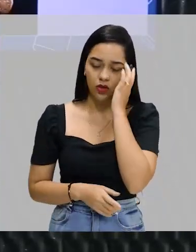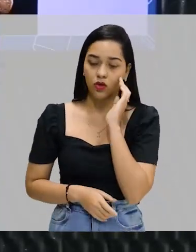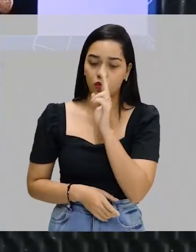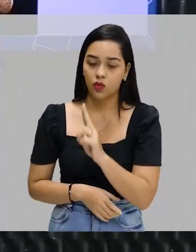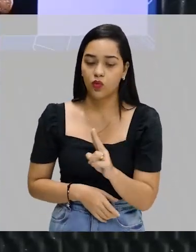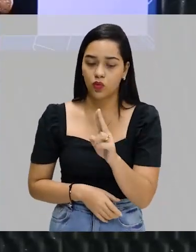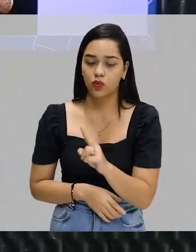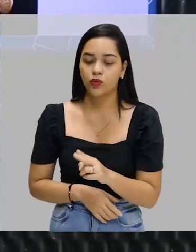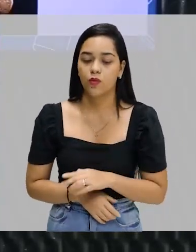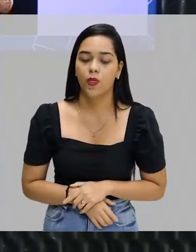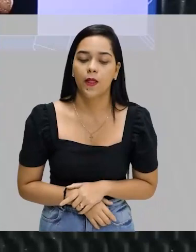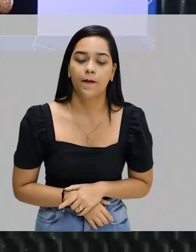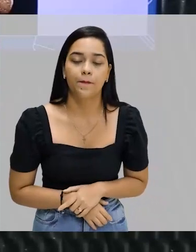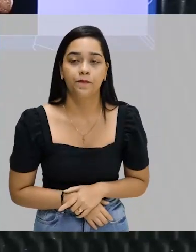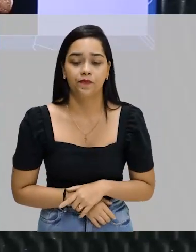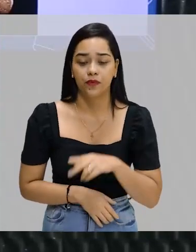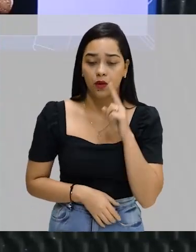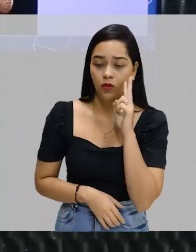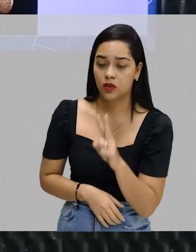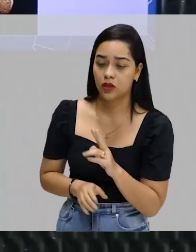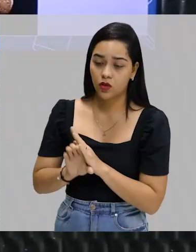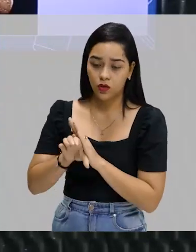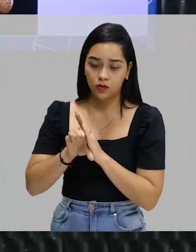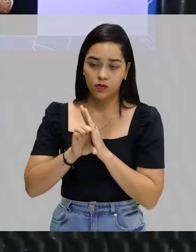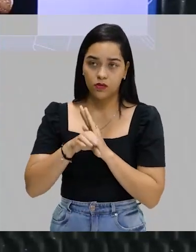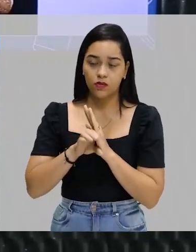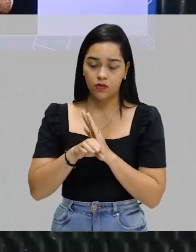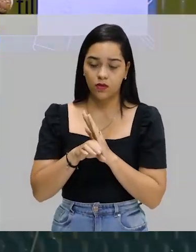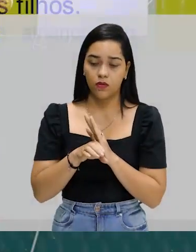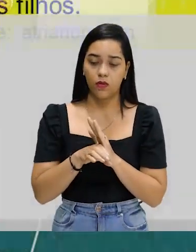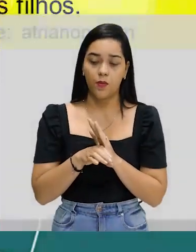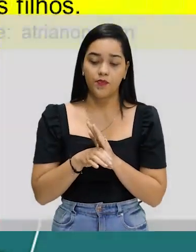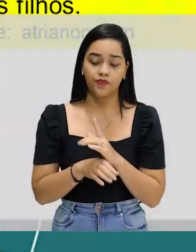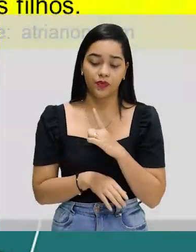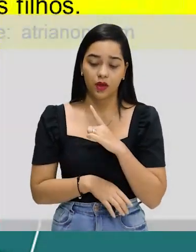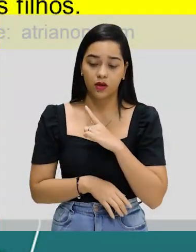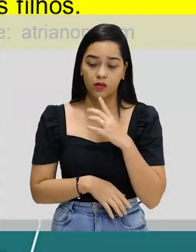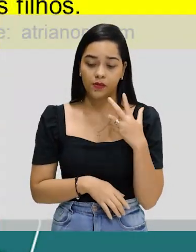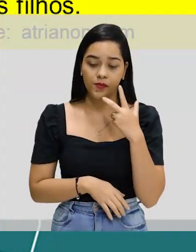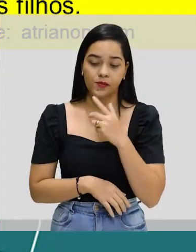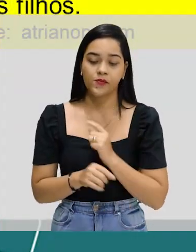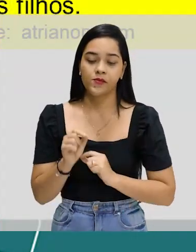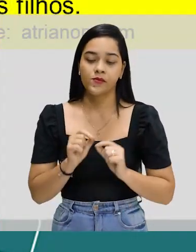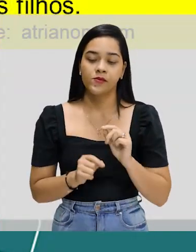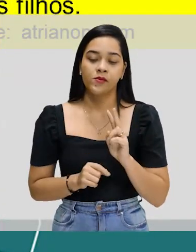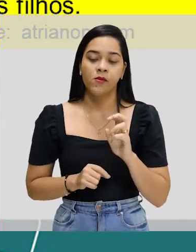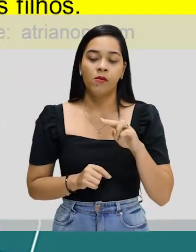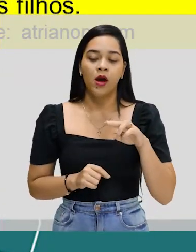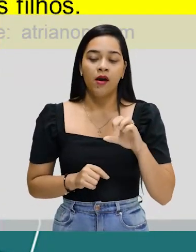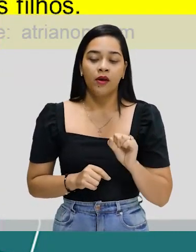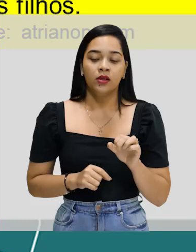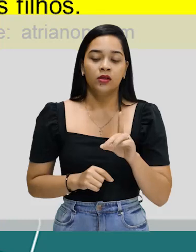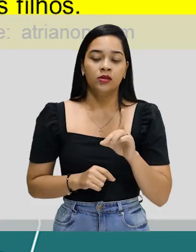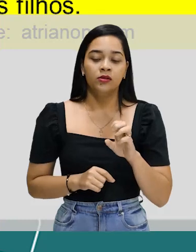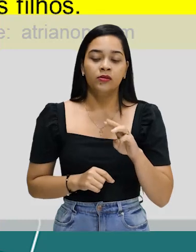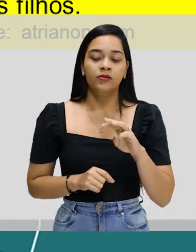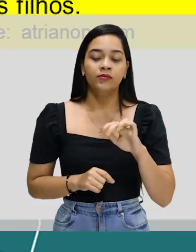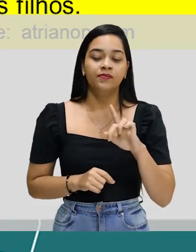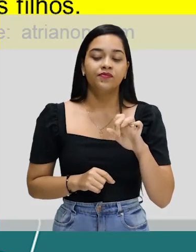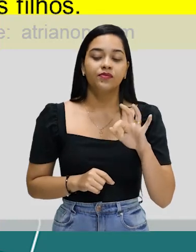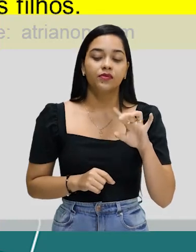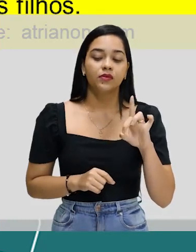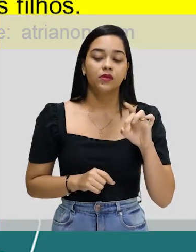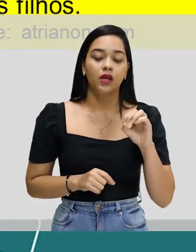da estética. Bom, aqui eu vou mostrar para vocês um conceito pré-histórico de beleza, a Vênus de Ullendorf. Uma estatuazinha mais ou menos